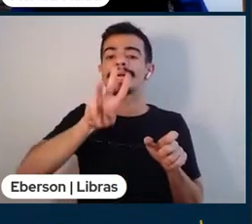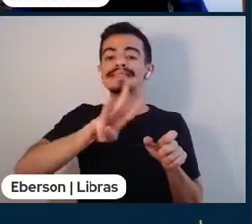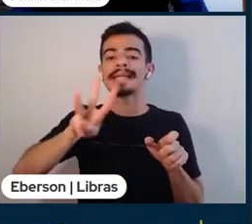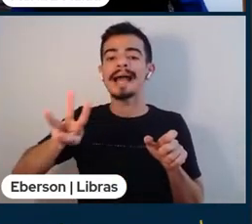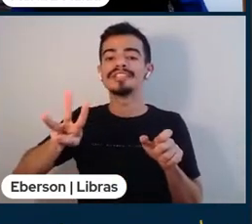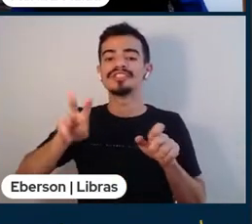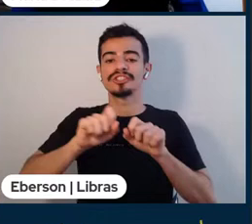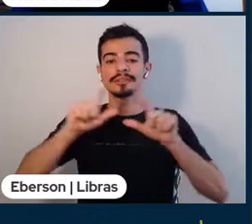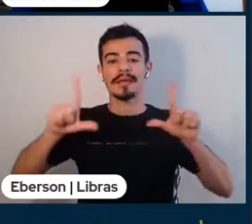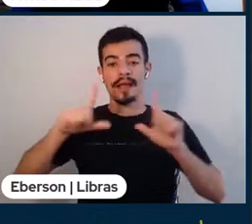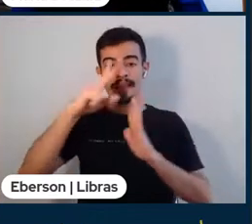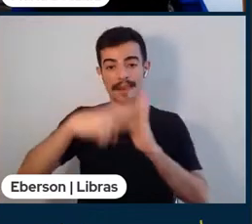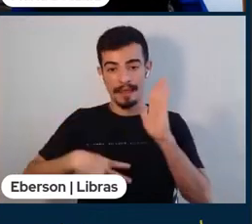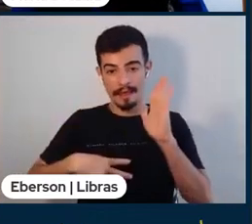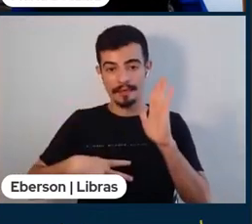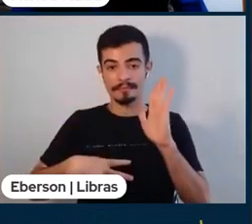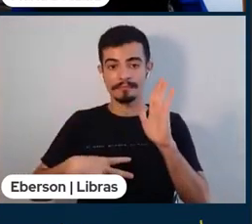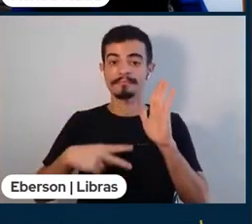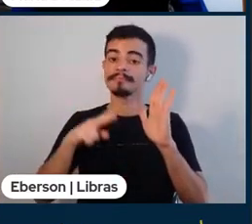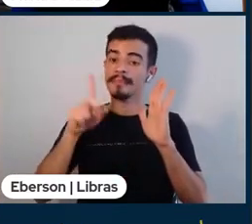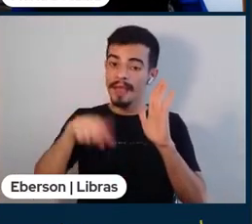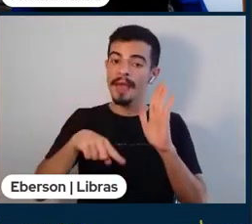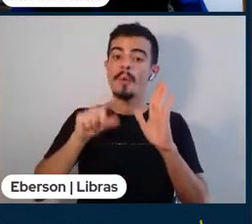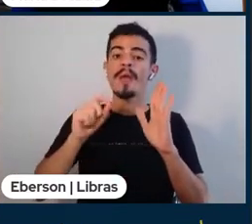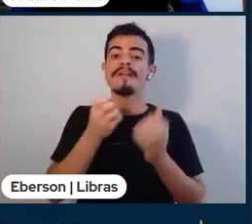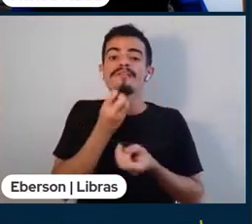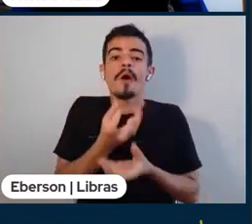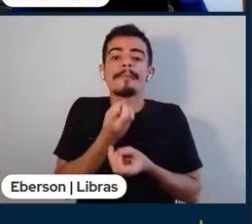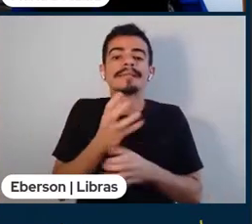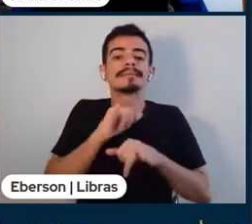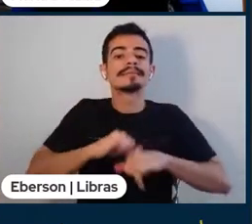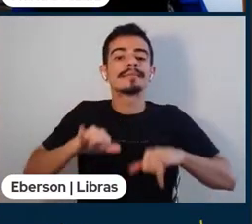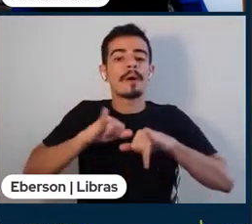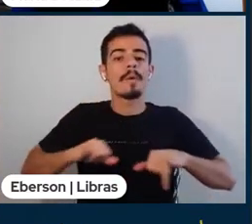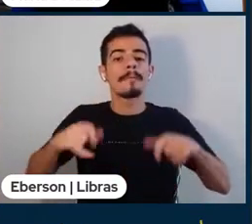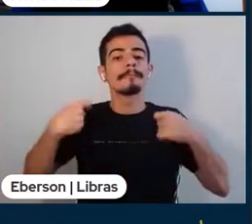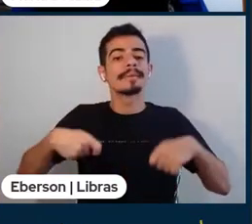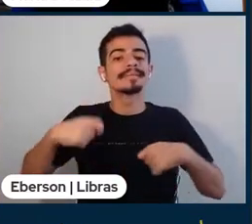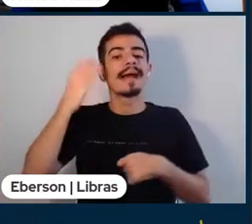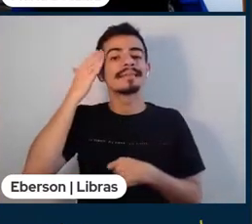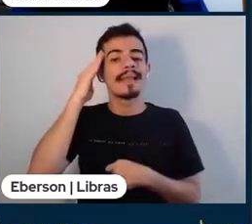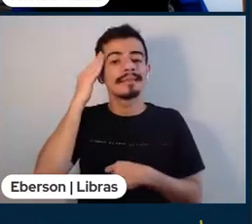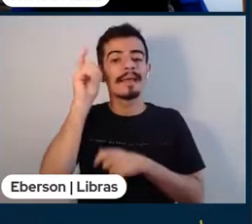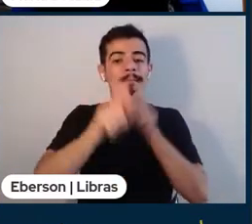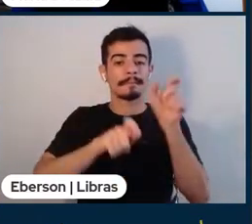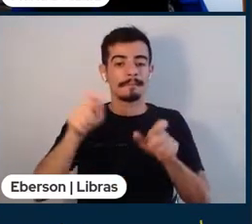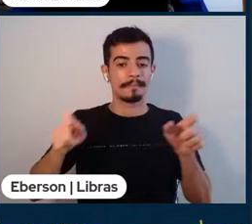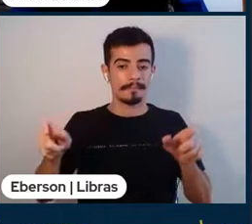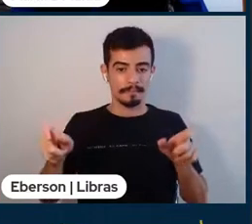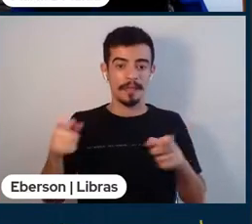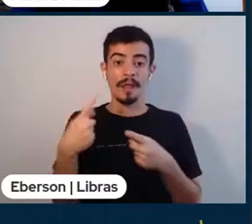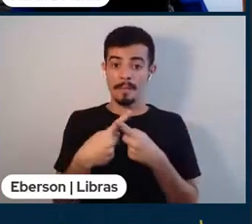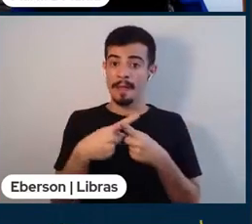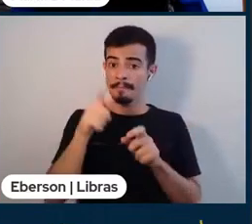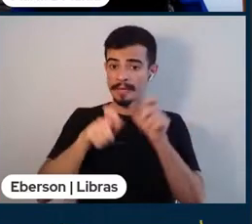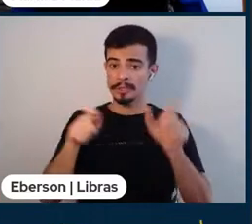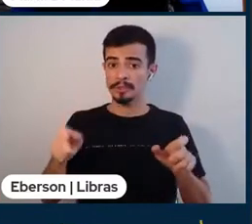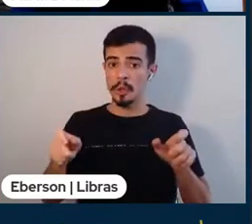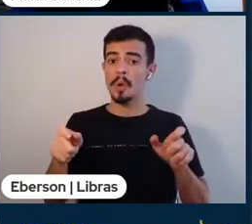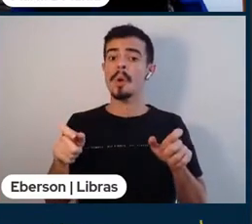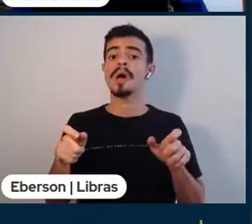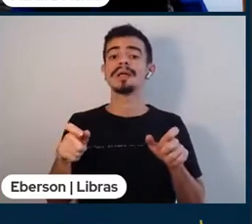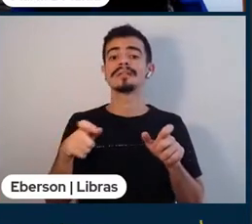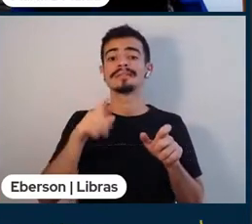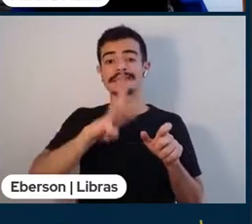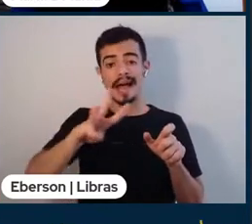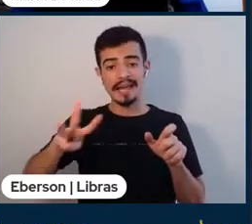saber fazer hierarquia de informação. É você entender o que, que. Porque a pessoa no site, ela vai ler 3 linhas, às